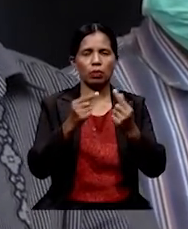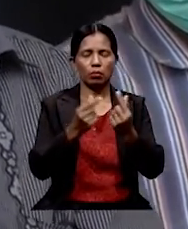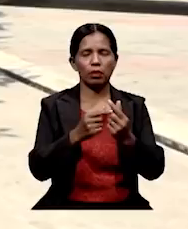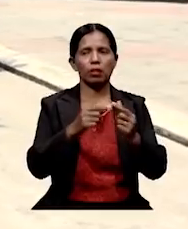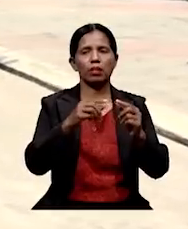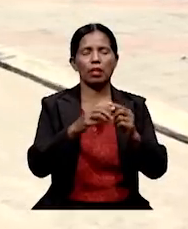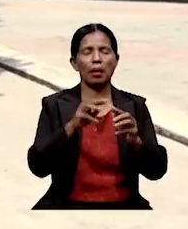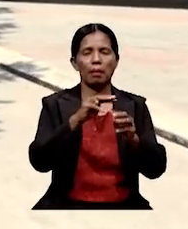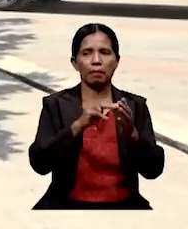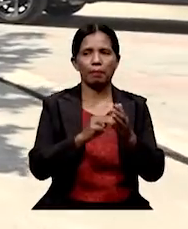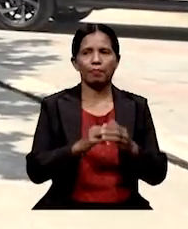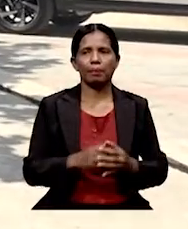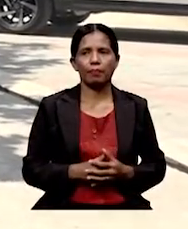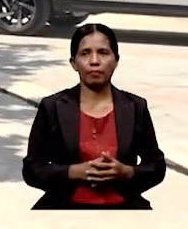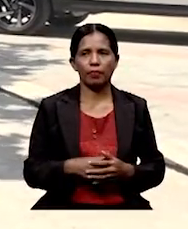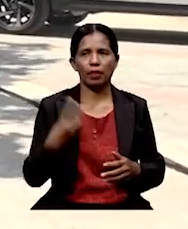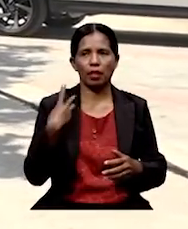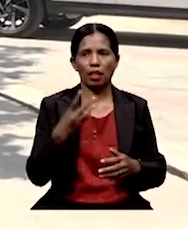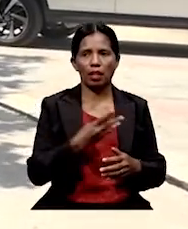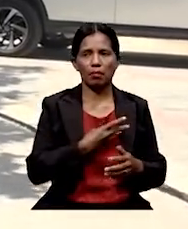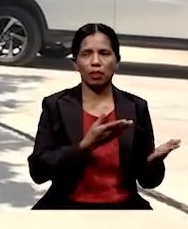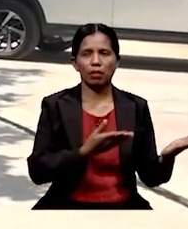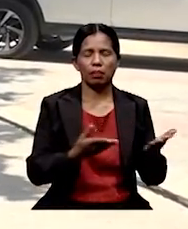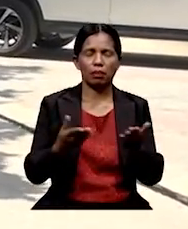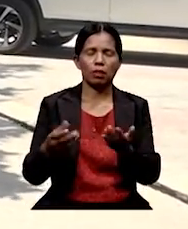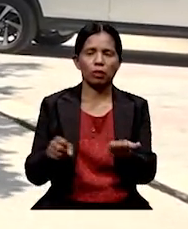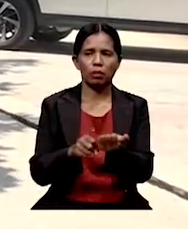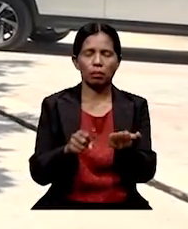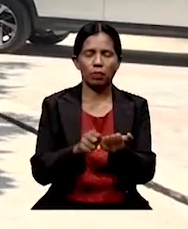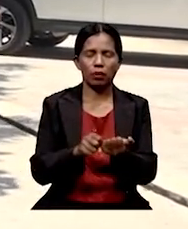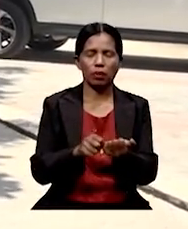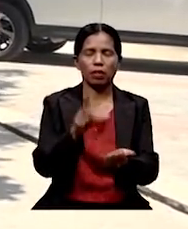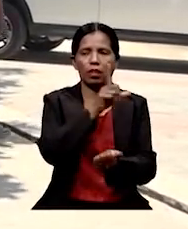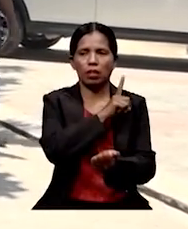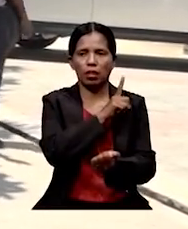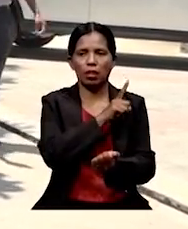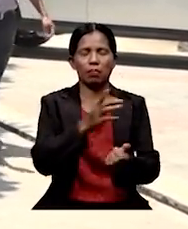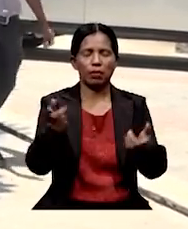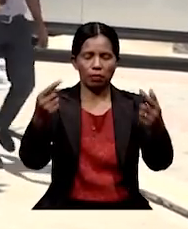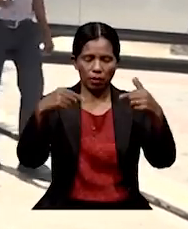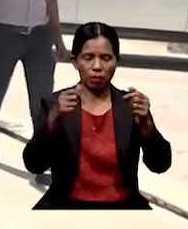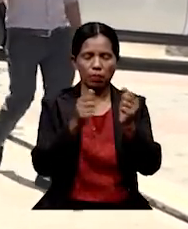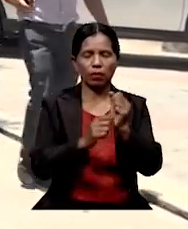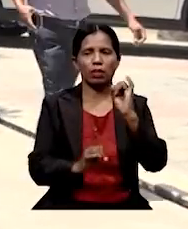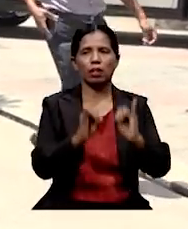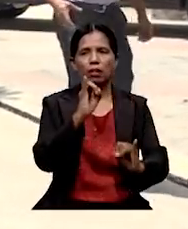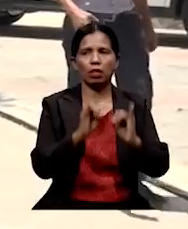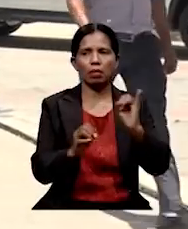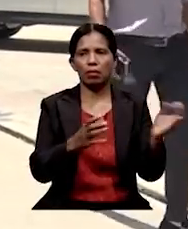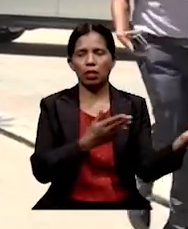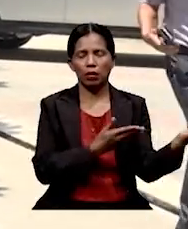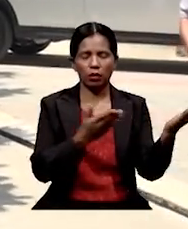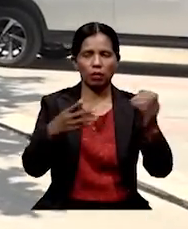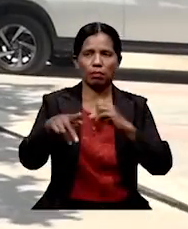então, né? Tene, a mim mais apoio mulher, a mim mais independente, a mim lá mais de partido, mas tu